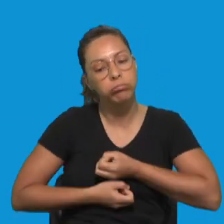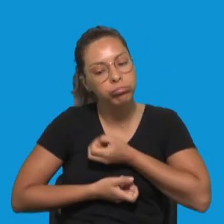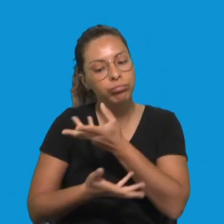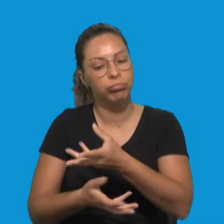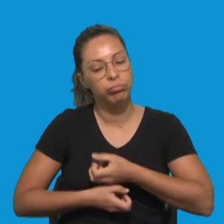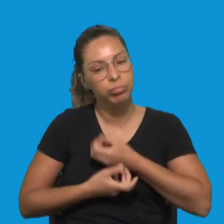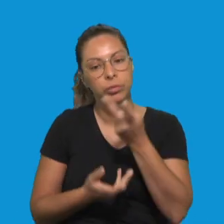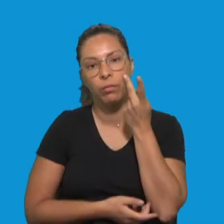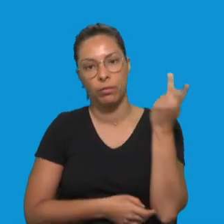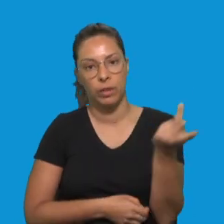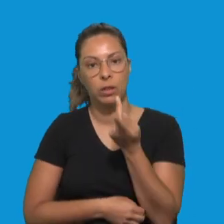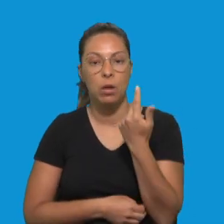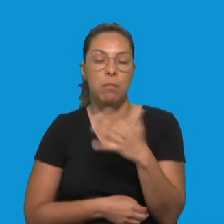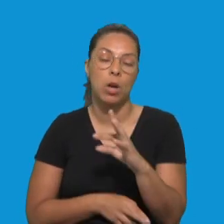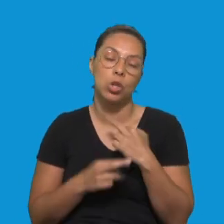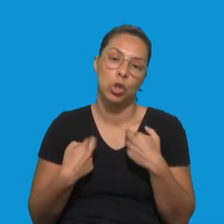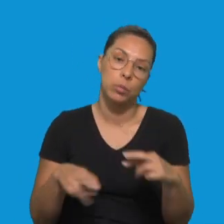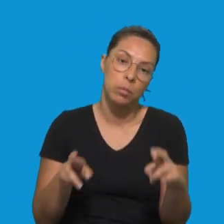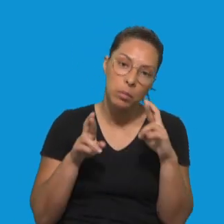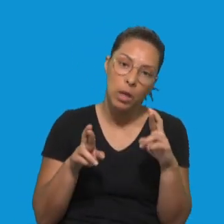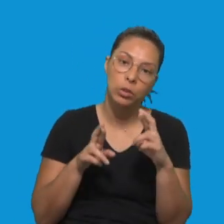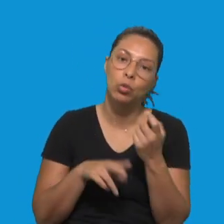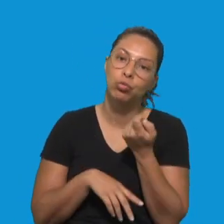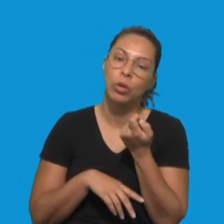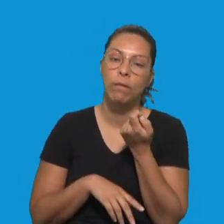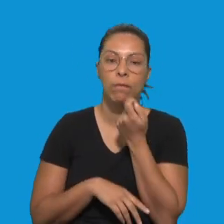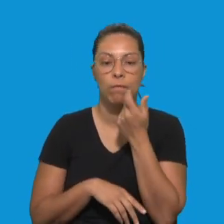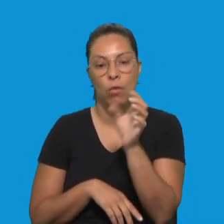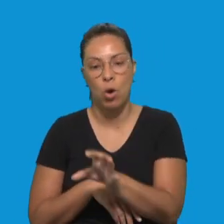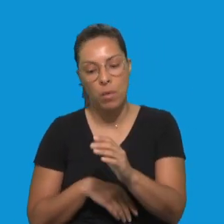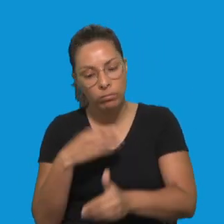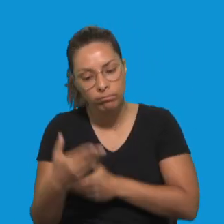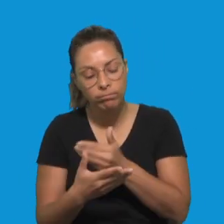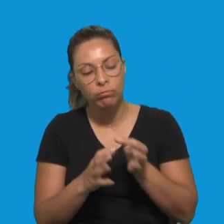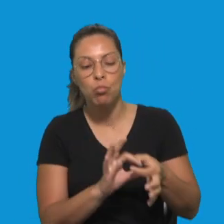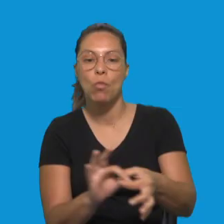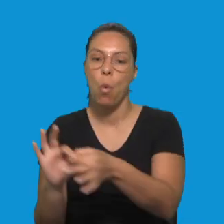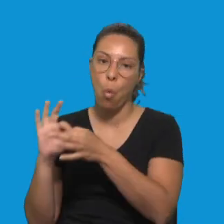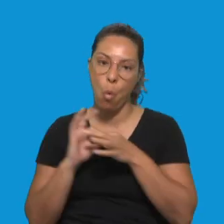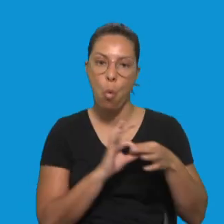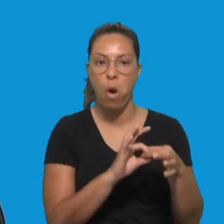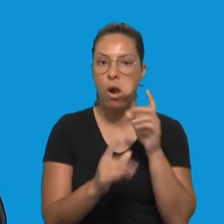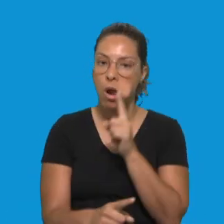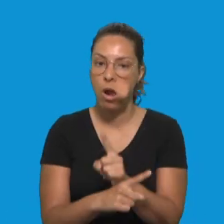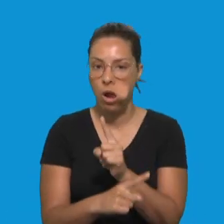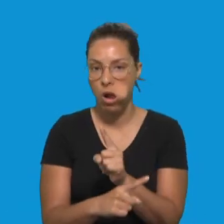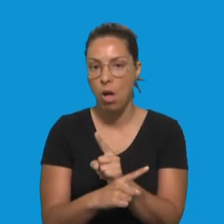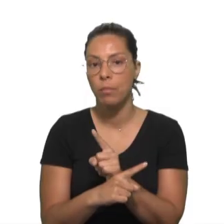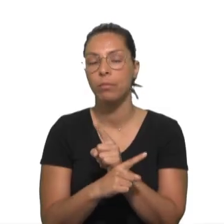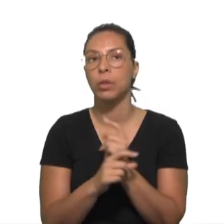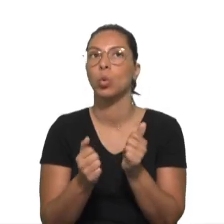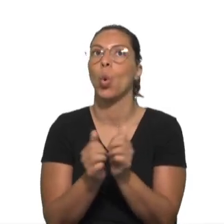esperança constrói-se também muito a partir da comunhão e assenta aqui nesta partilha de comunhão para